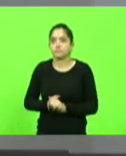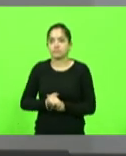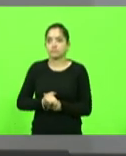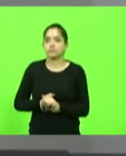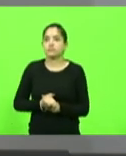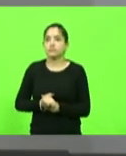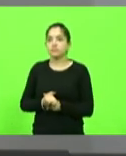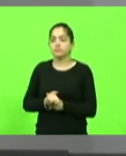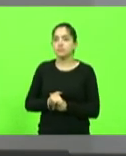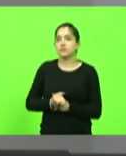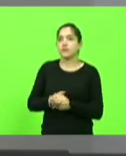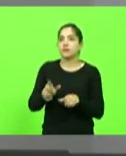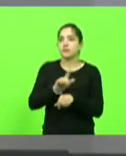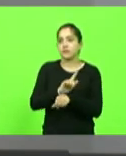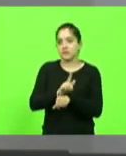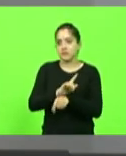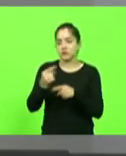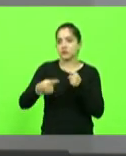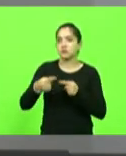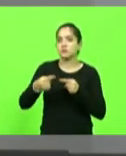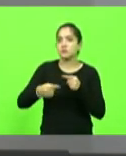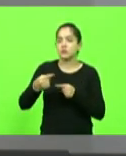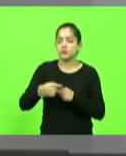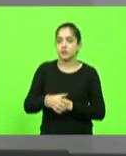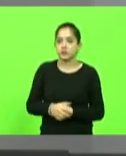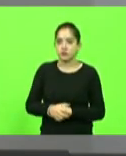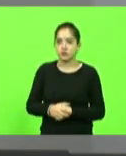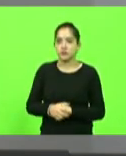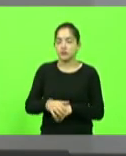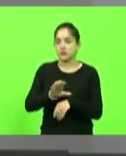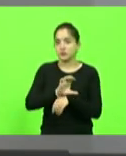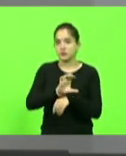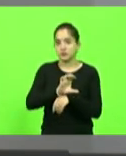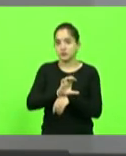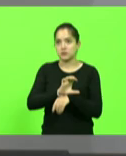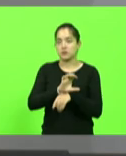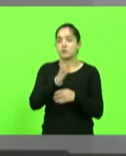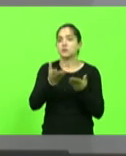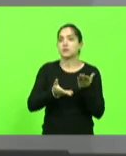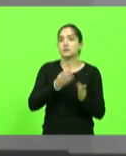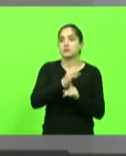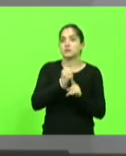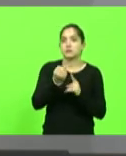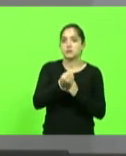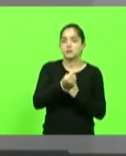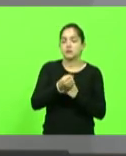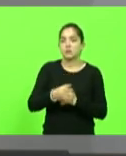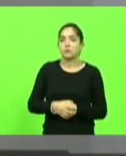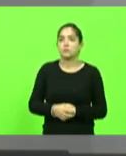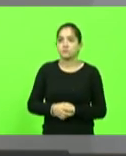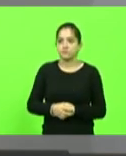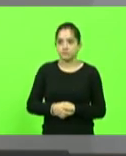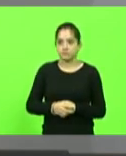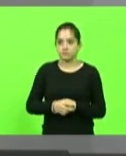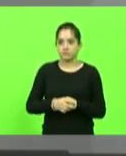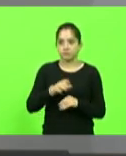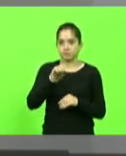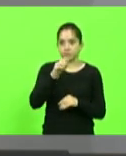fazer a gestão da política estadual da assistência. Ponto 4,